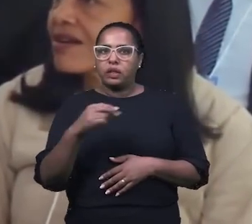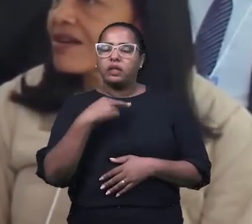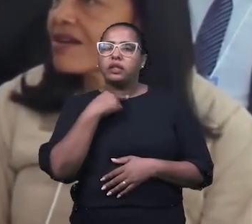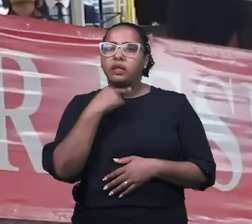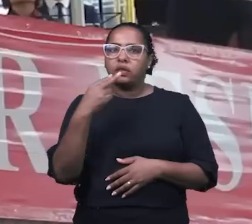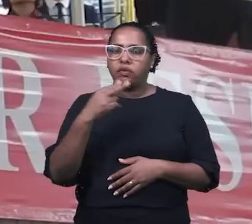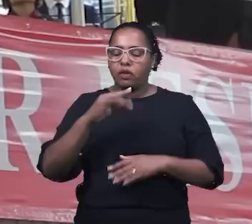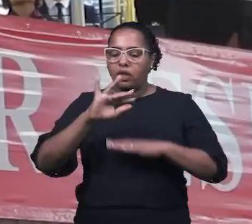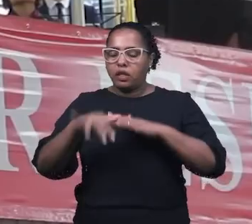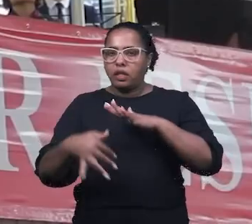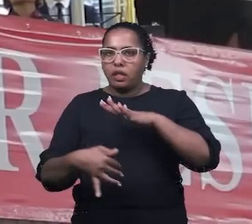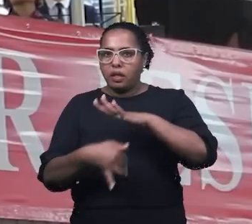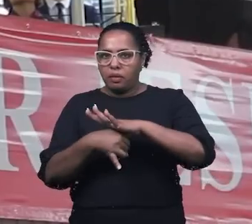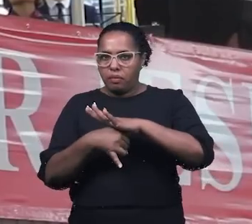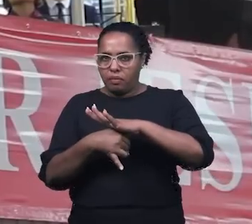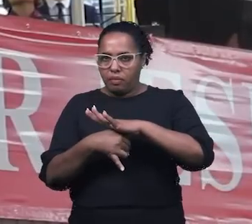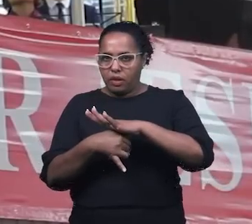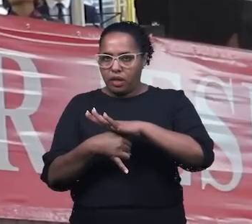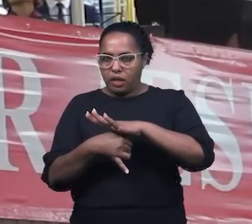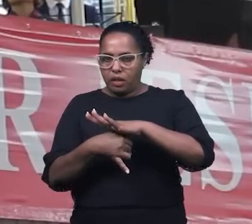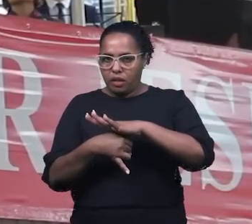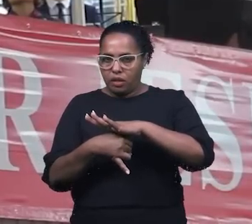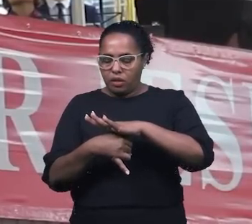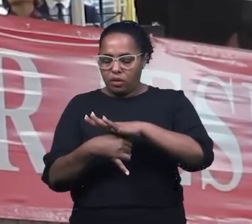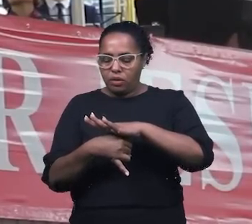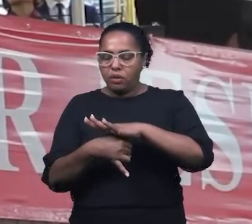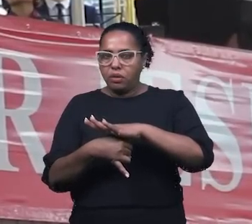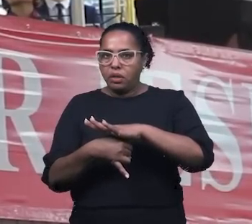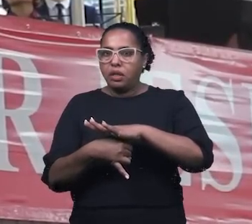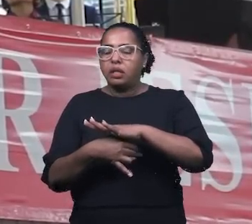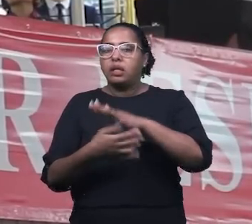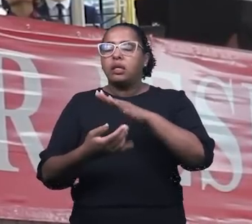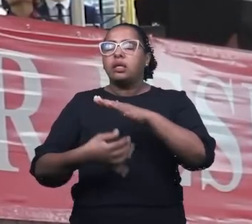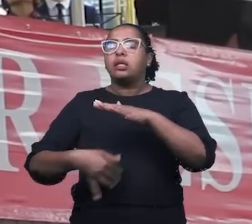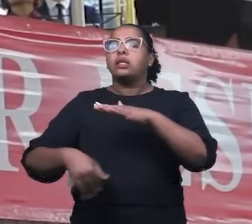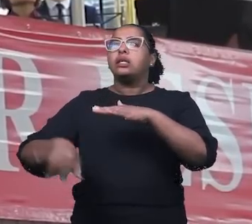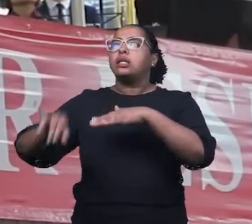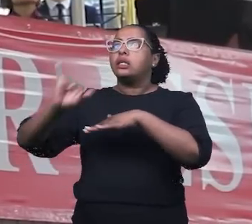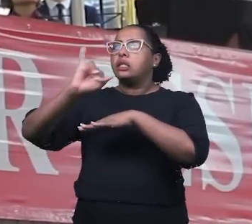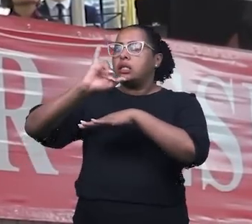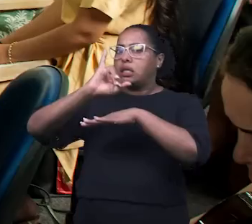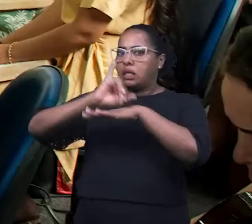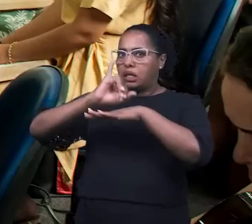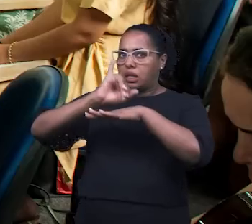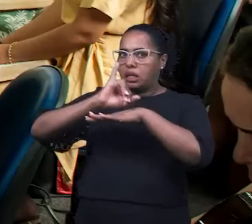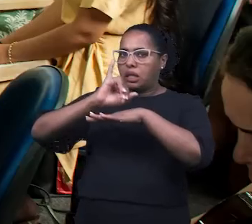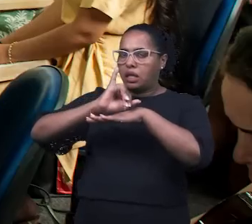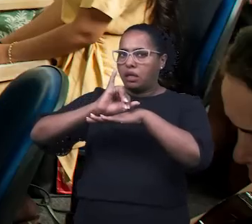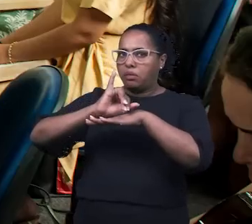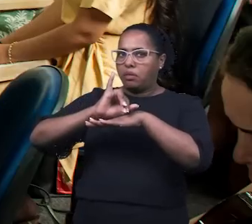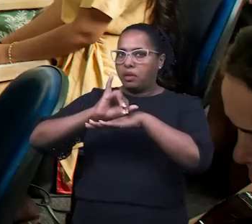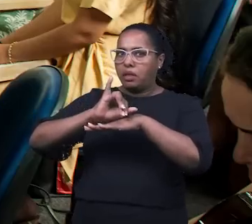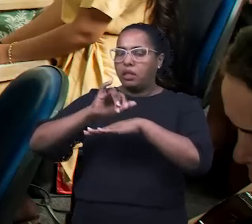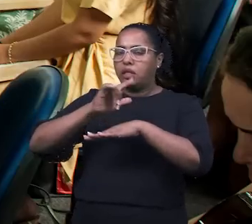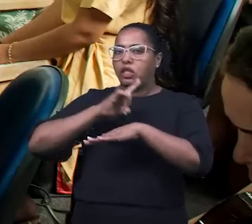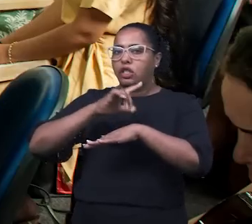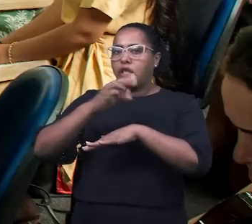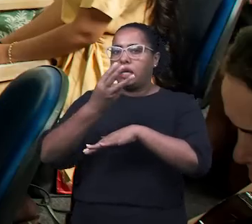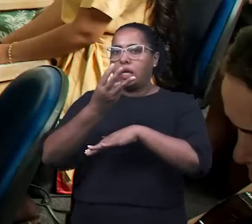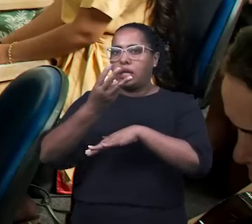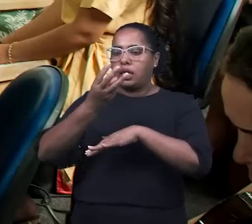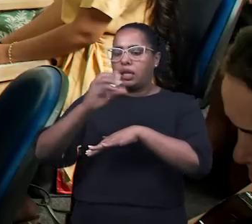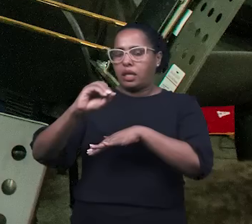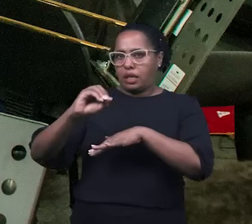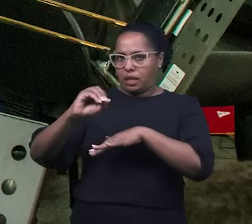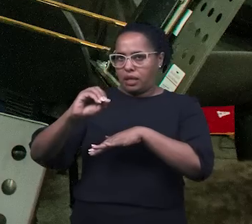200 vozes embaixo, né, no mezanino, perto do púlpito, e em cima, no mezanino, tínhamos ali